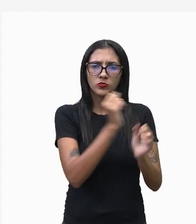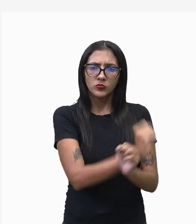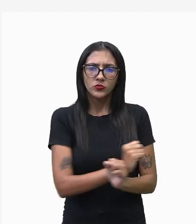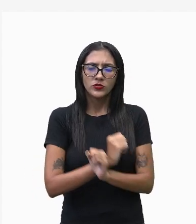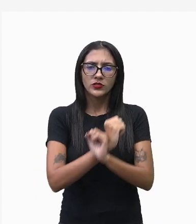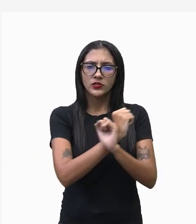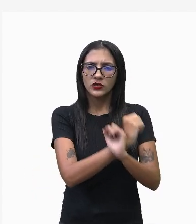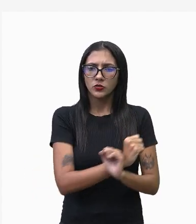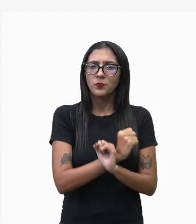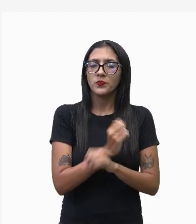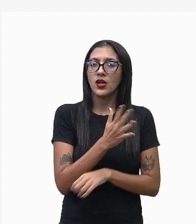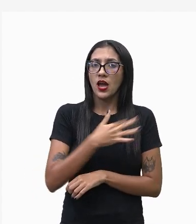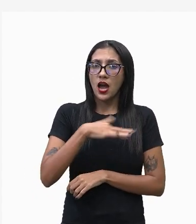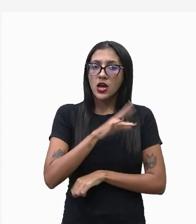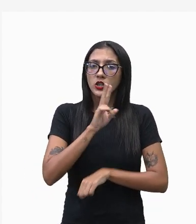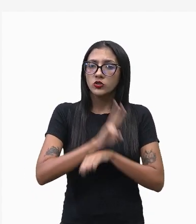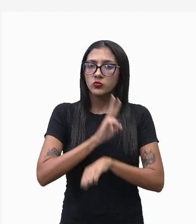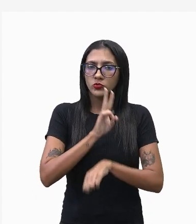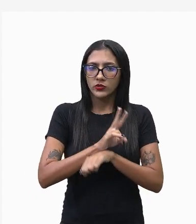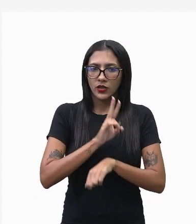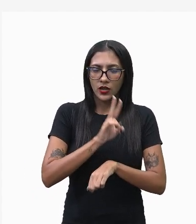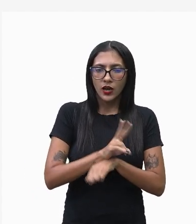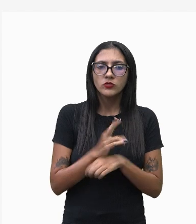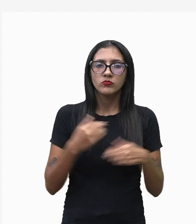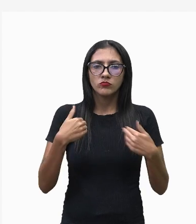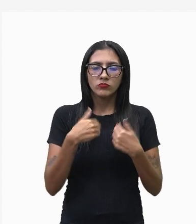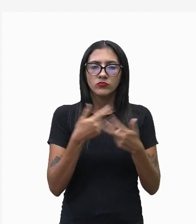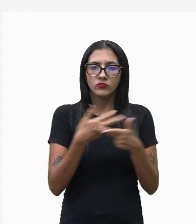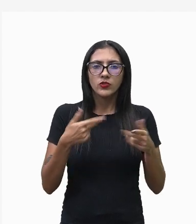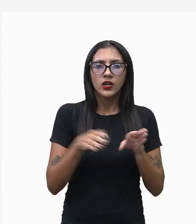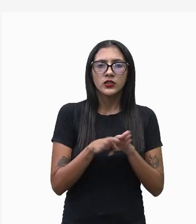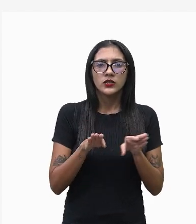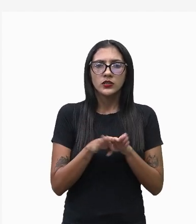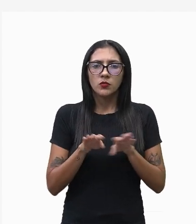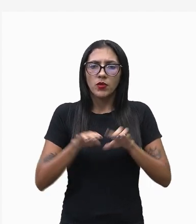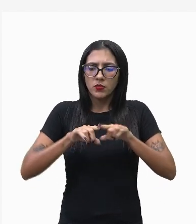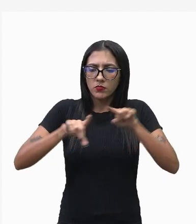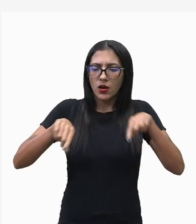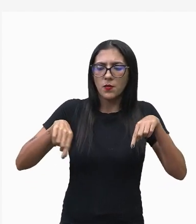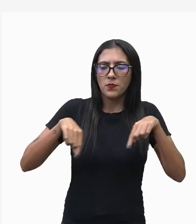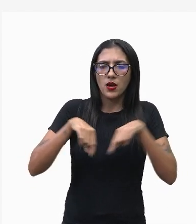conservação, corredores ecológicos e zoneamento econômico,